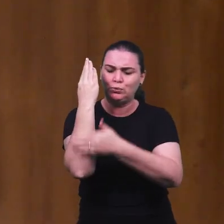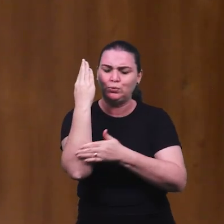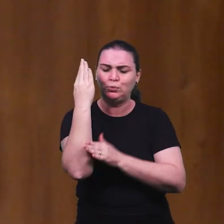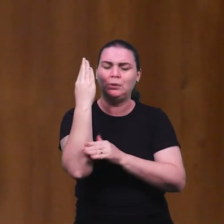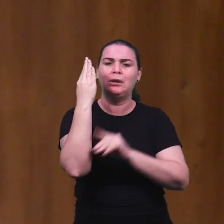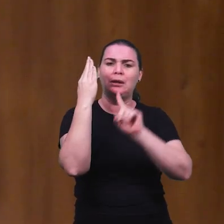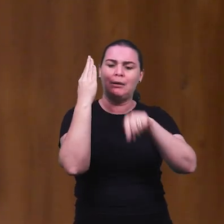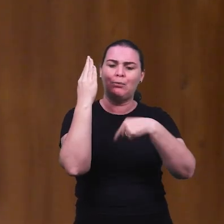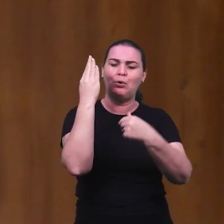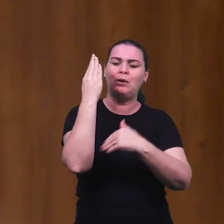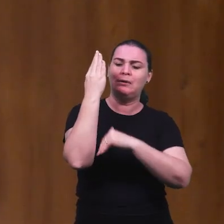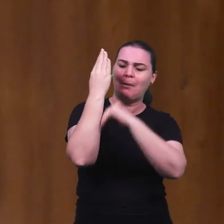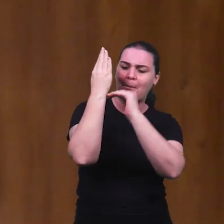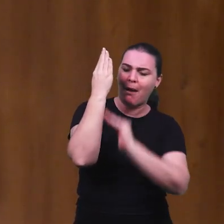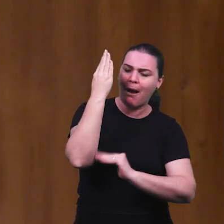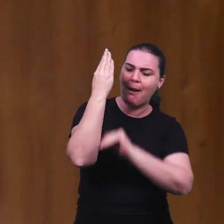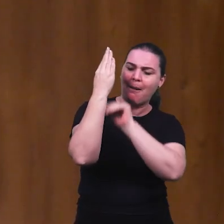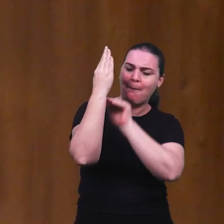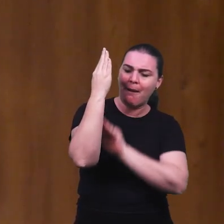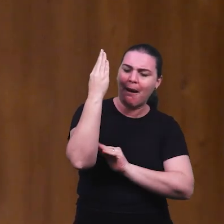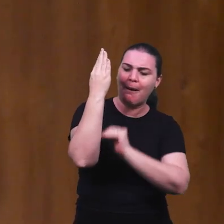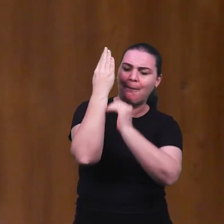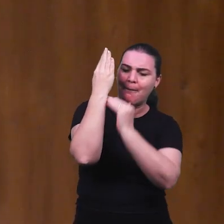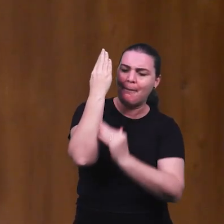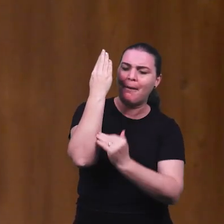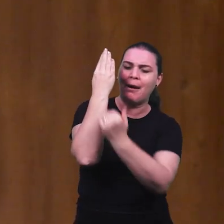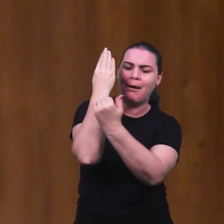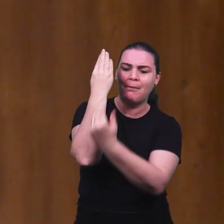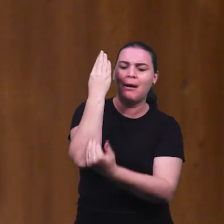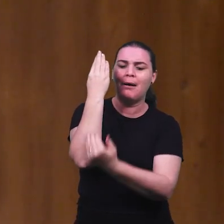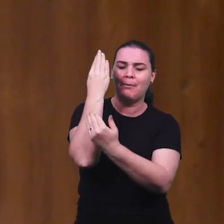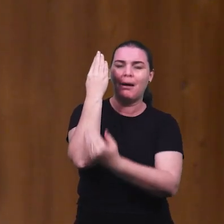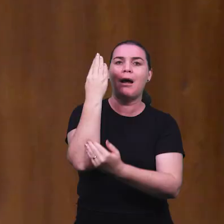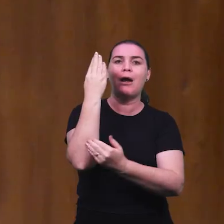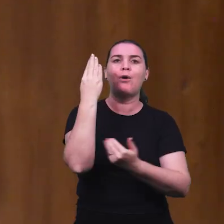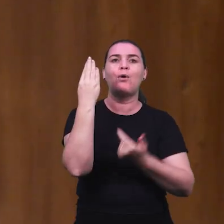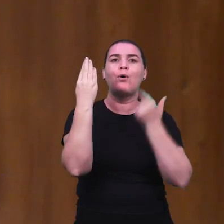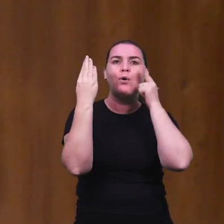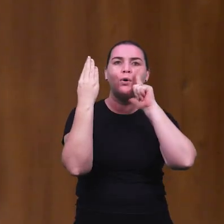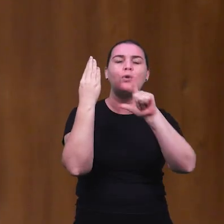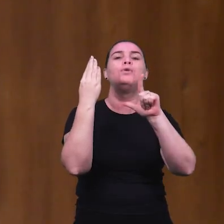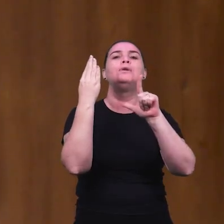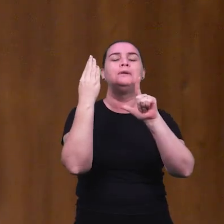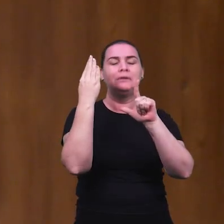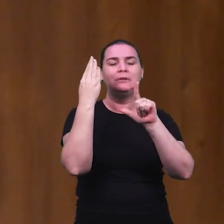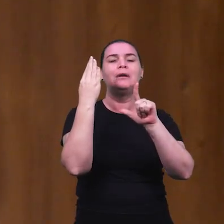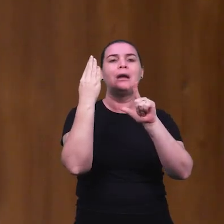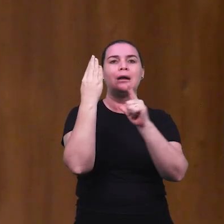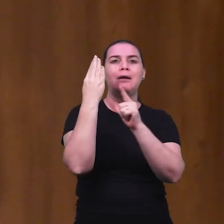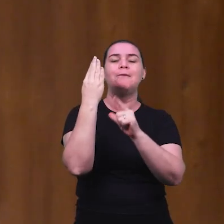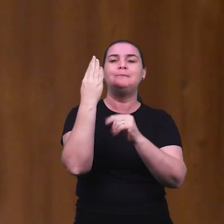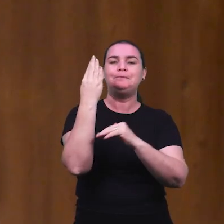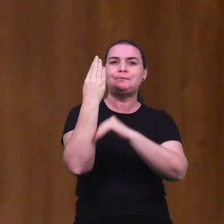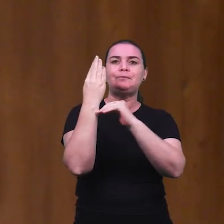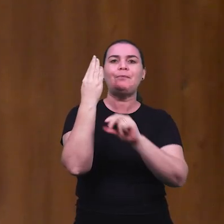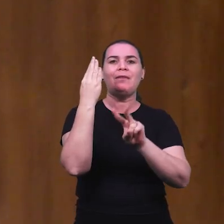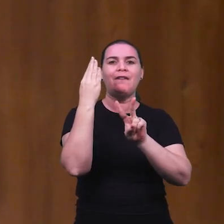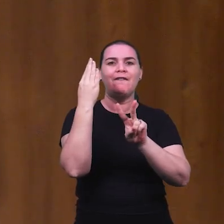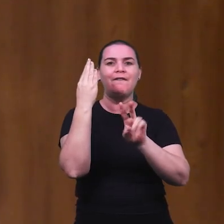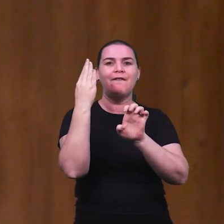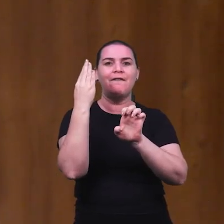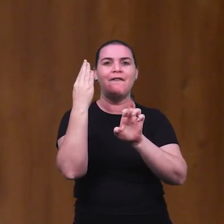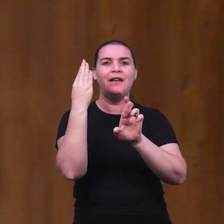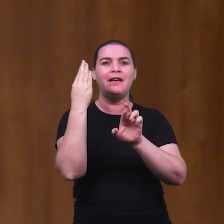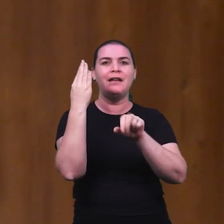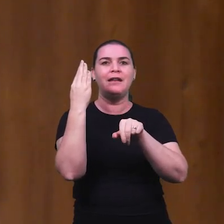uma película com um processo bem determinado, com tempo de secagem, tudo verniz certo para a condição